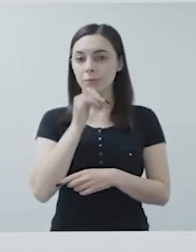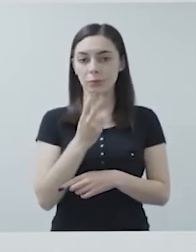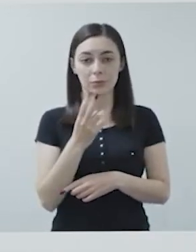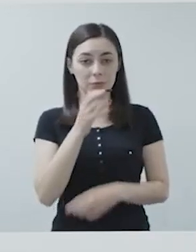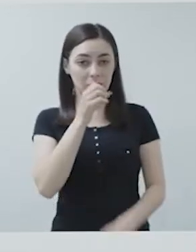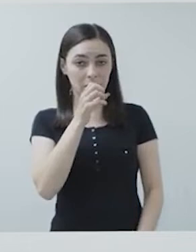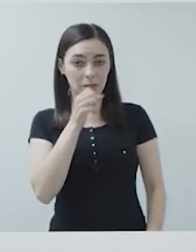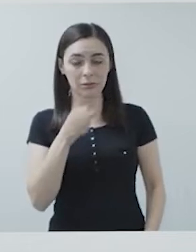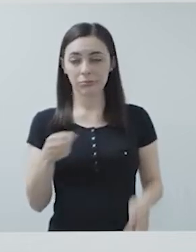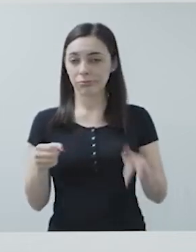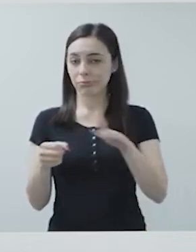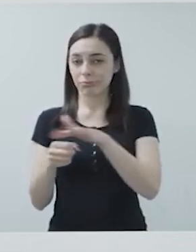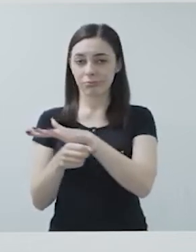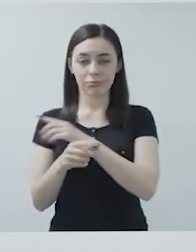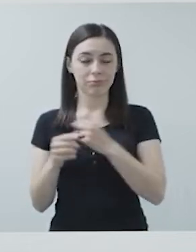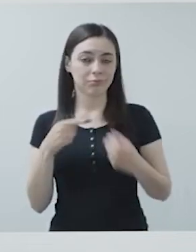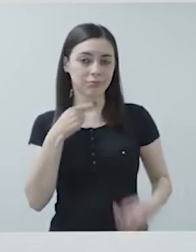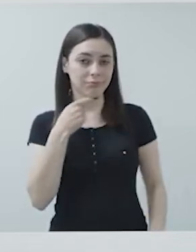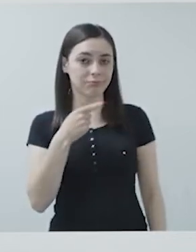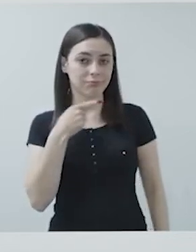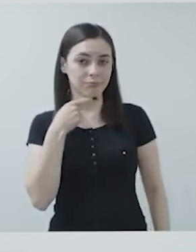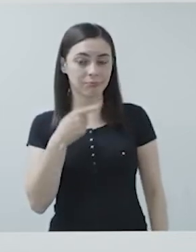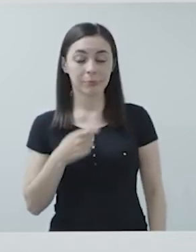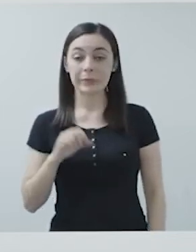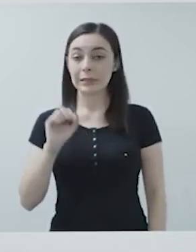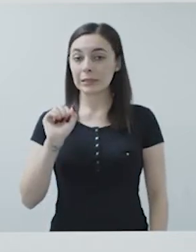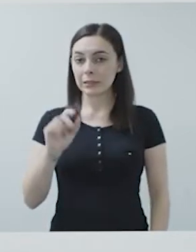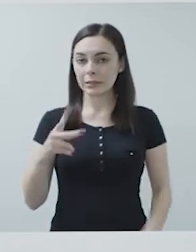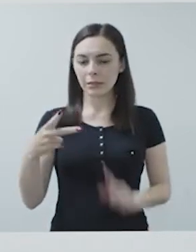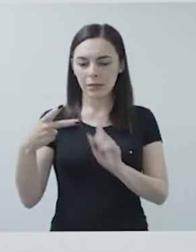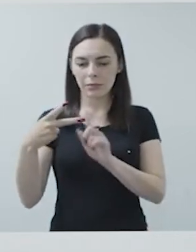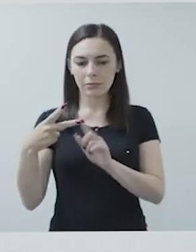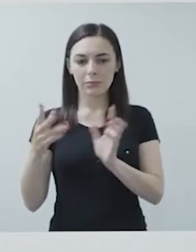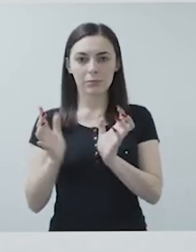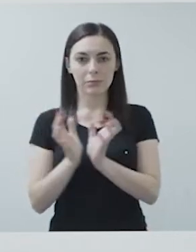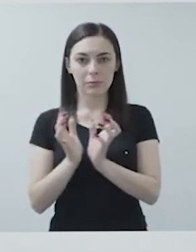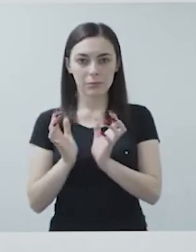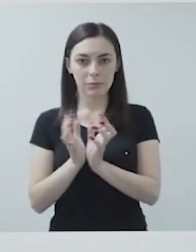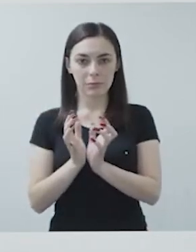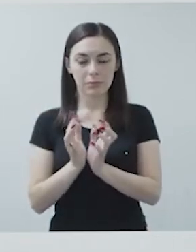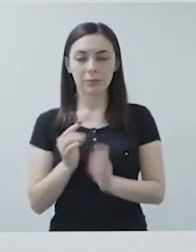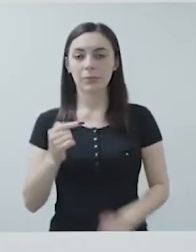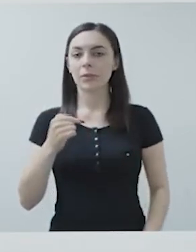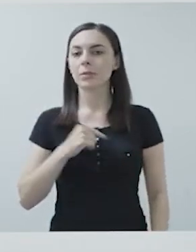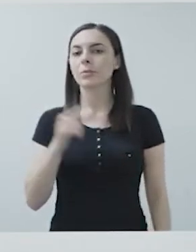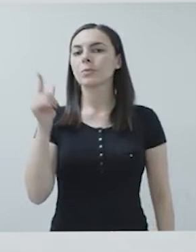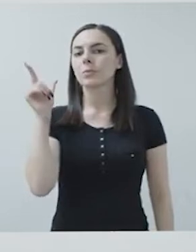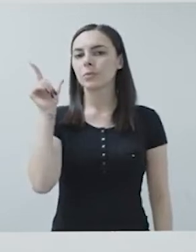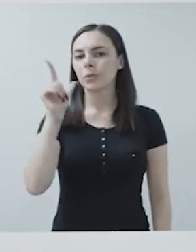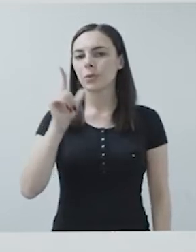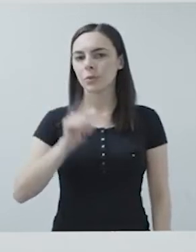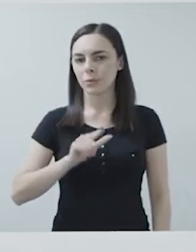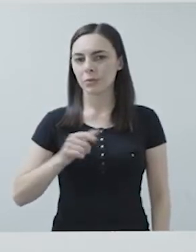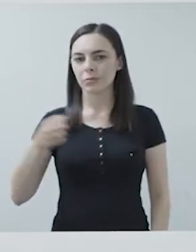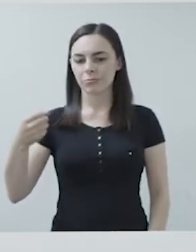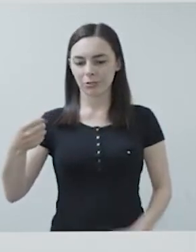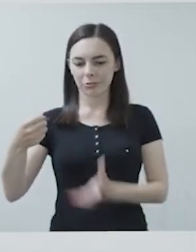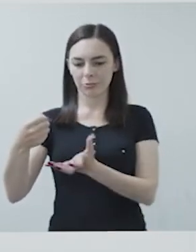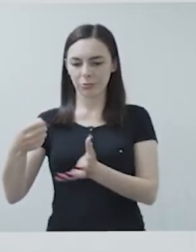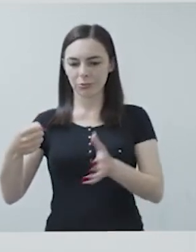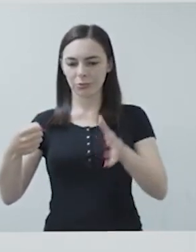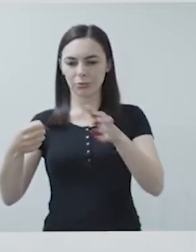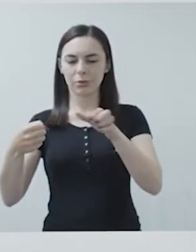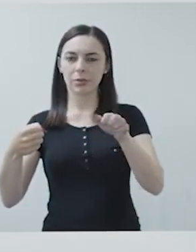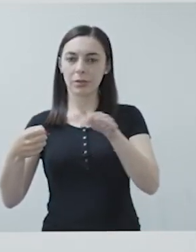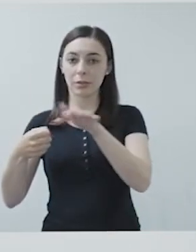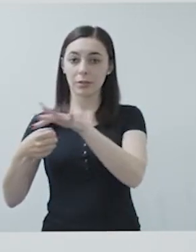suco, não vai encher a jarra. E se eu usar o conjunto número 2, eu vou conseguir encher a jarra, porque eu tenho